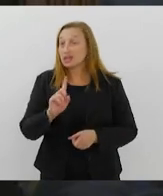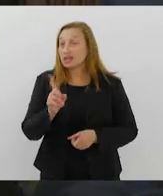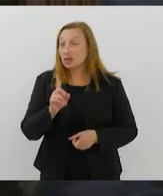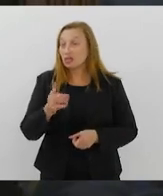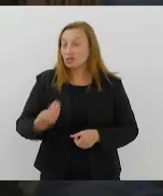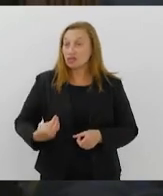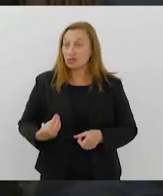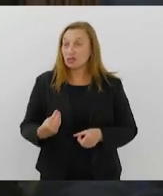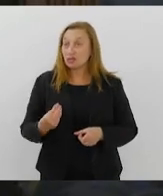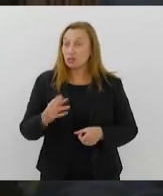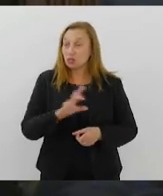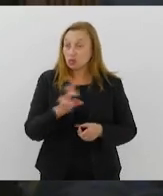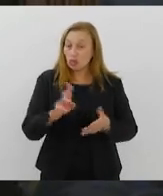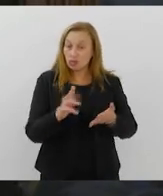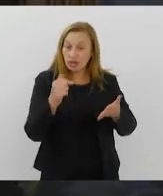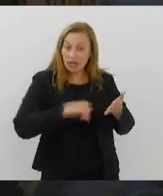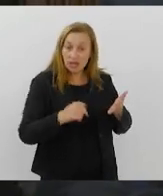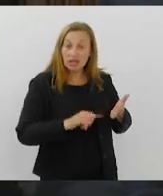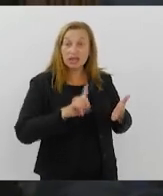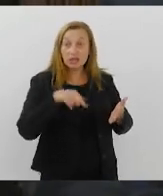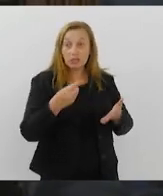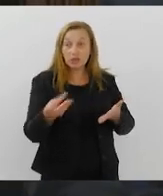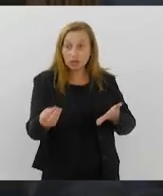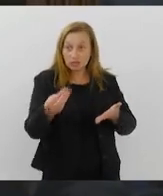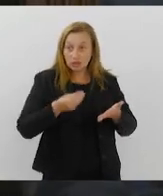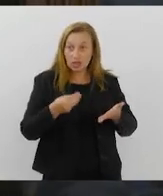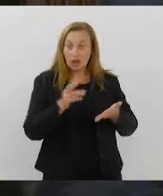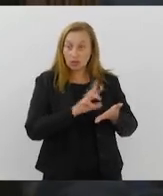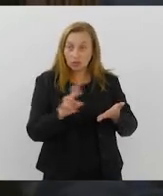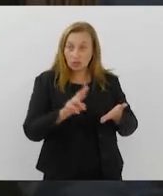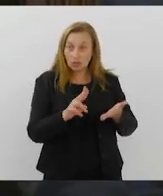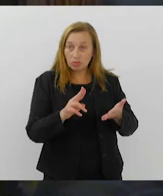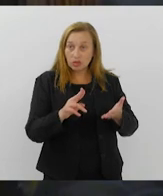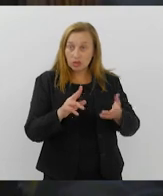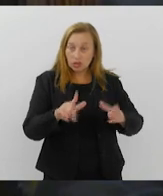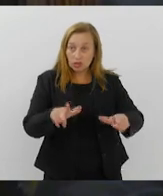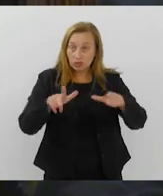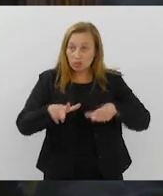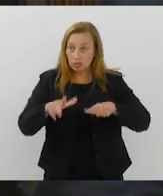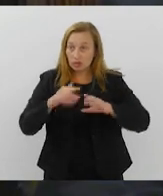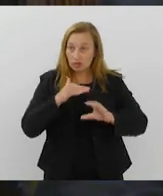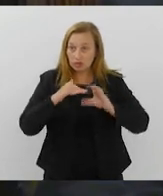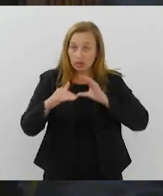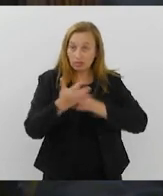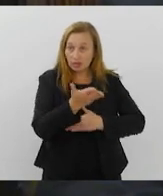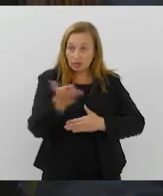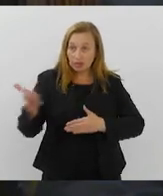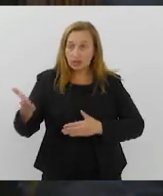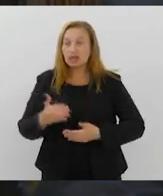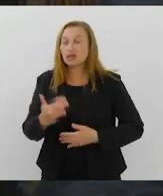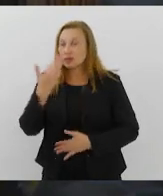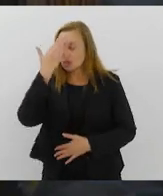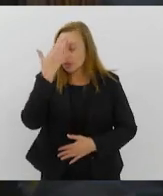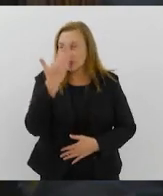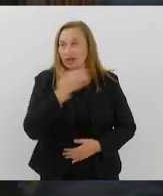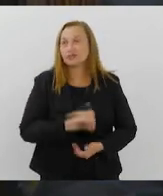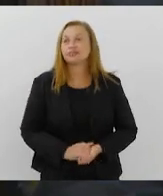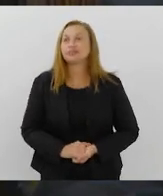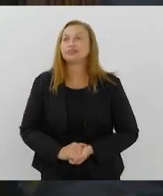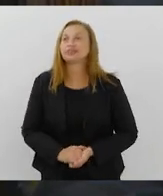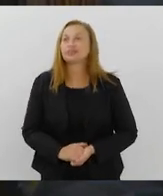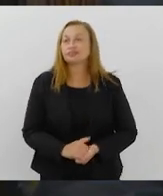por favor, depois me manda o nome, que eu faço questão de mandar menção diretamente para vocês. E muito agradecer, e queria